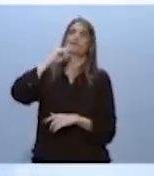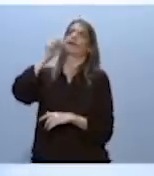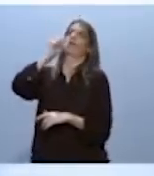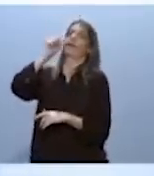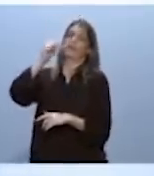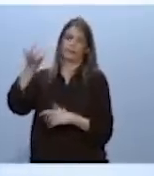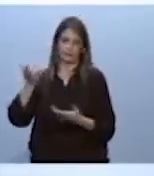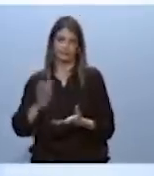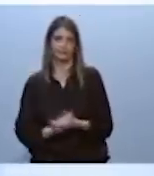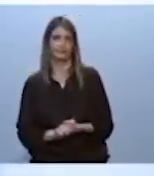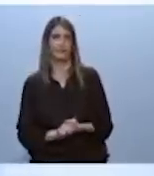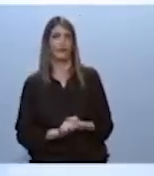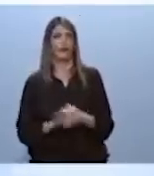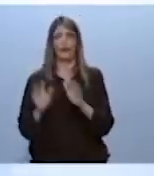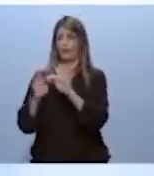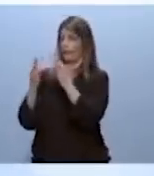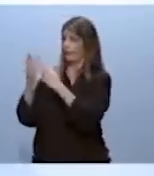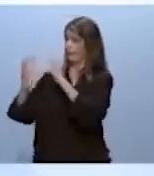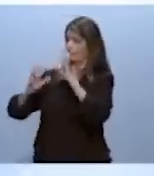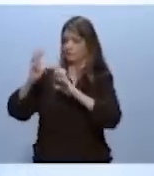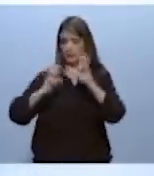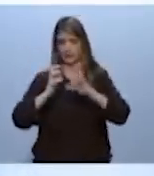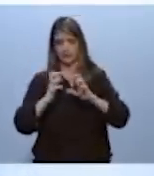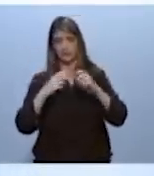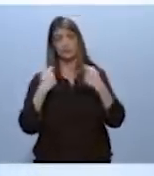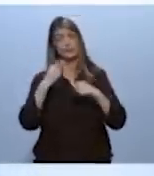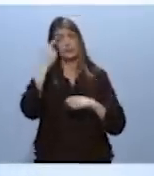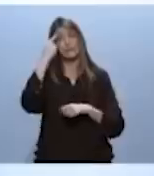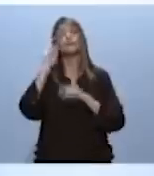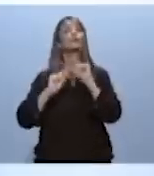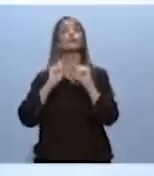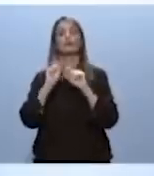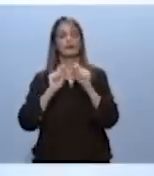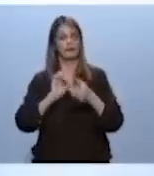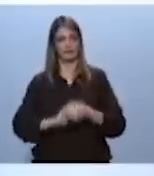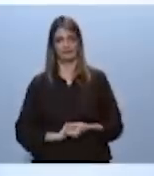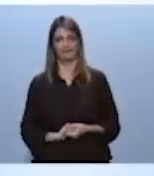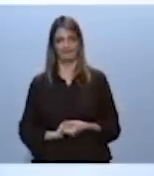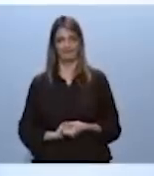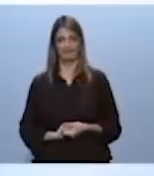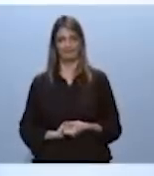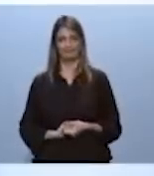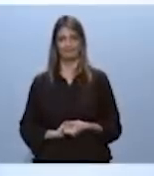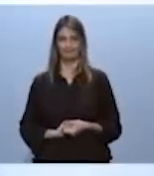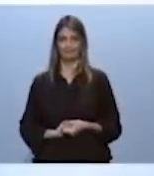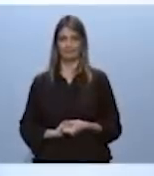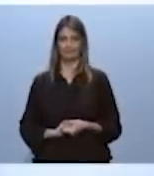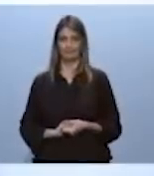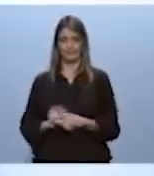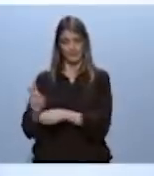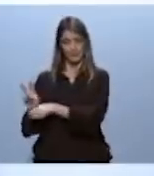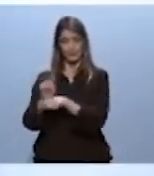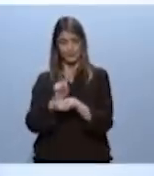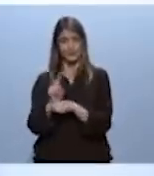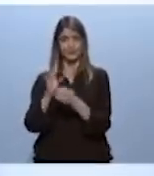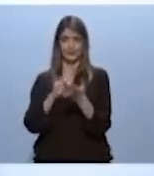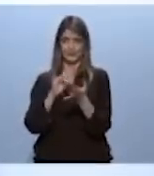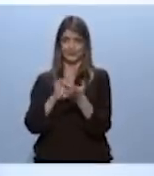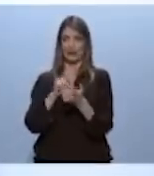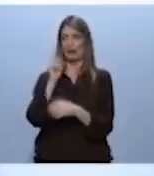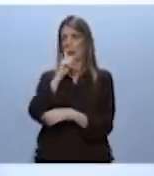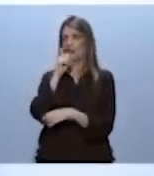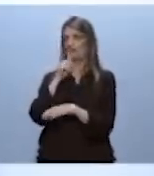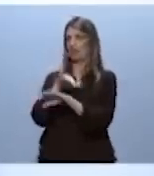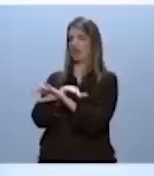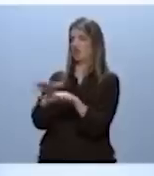pessoas ali que são dos seus estados do com a família que a gente tem que pensar no seguinte a gente tem que tratar aquilo com verdade para não mentir e